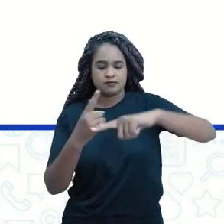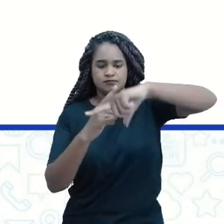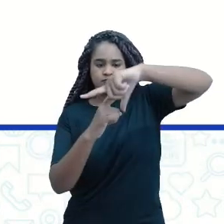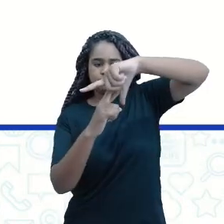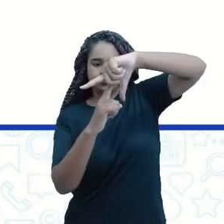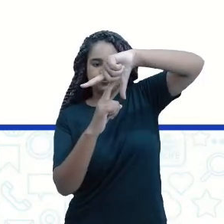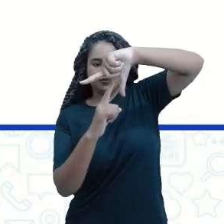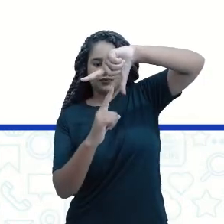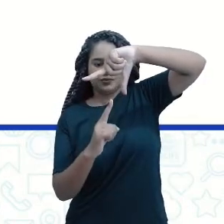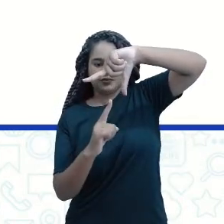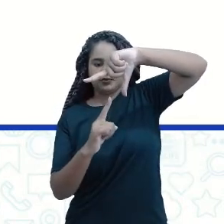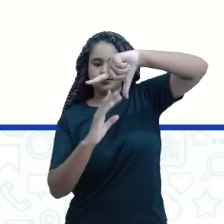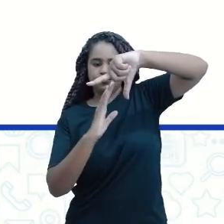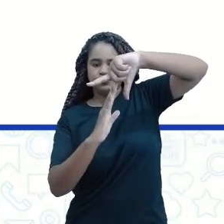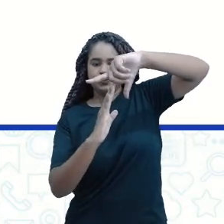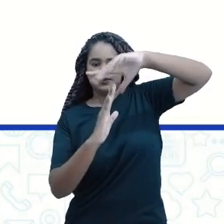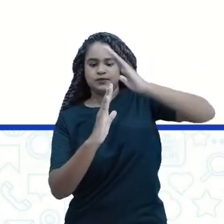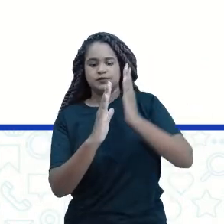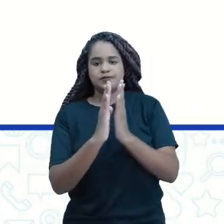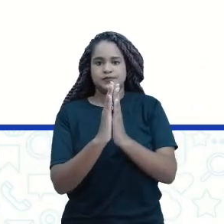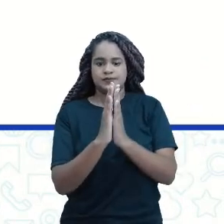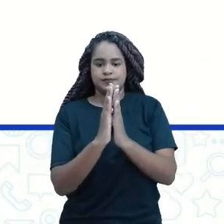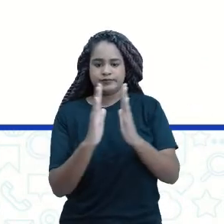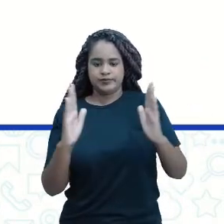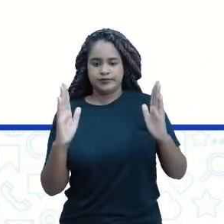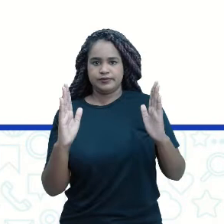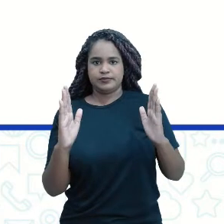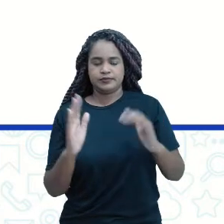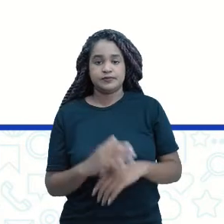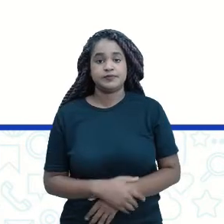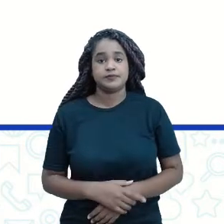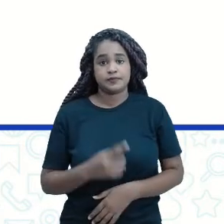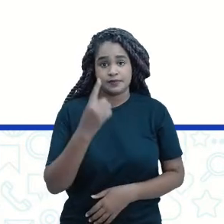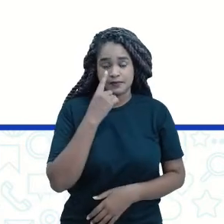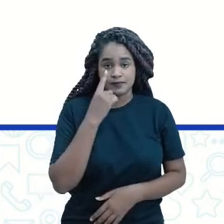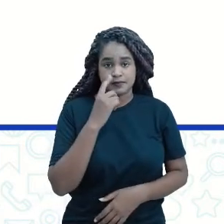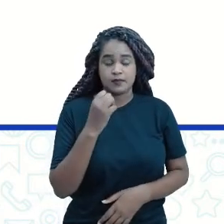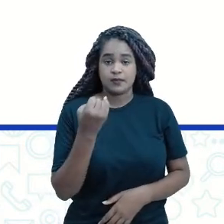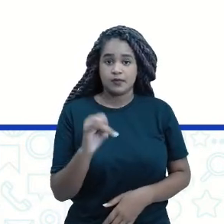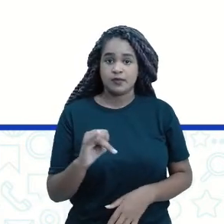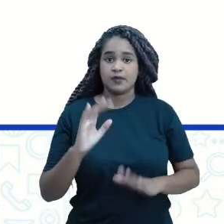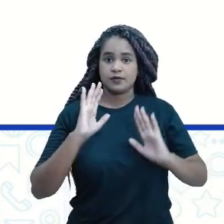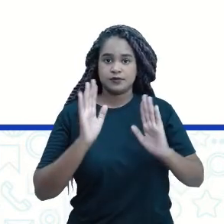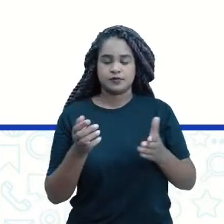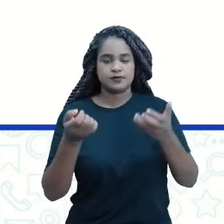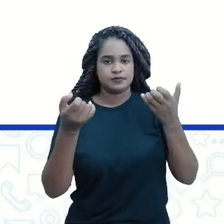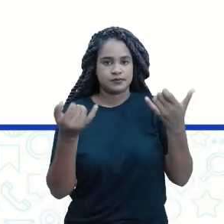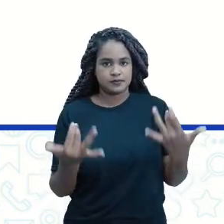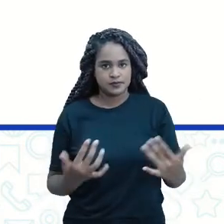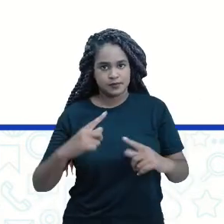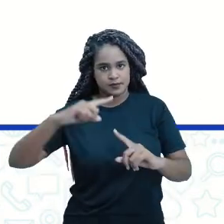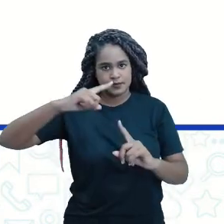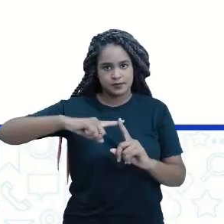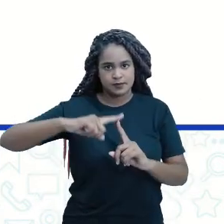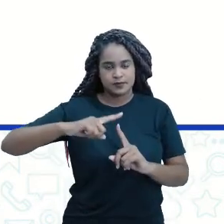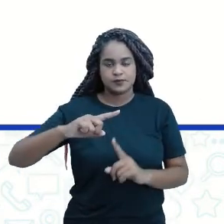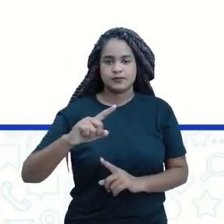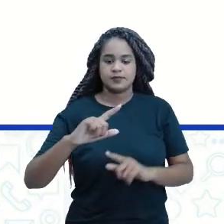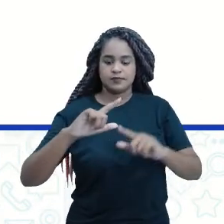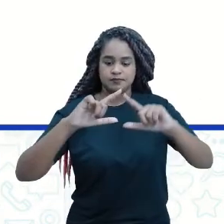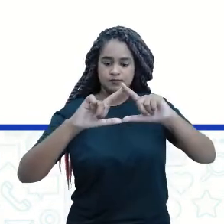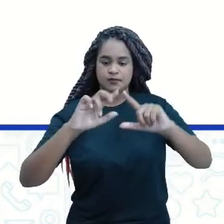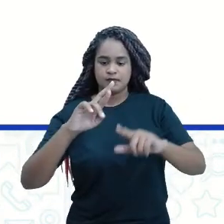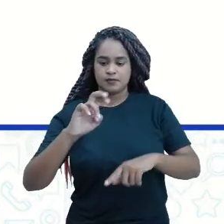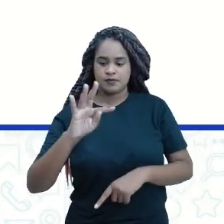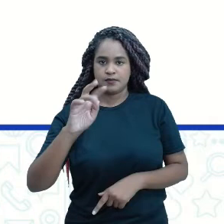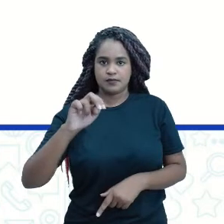que a gente vai relacionar agora com essas medidas? Se a gente falou que são triângulos retângulos, a gente já tem aí uma nova